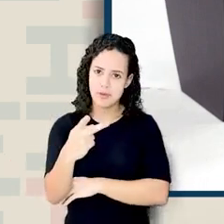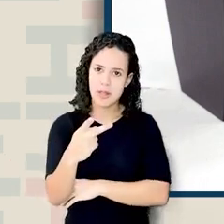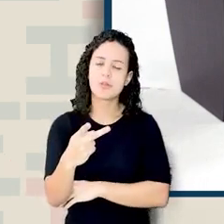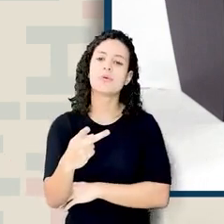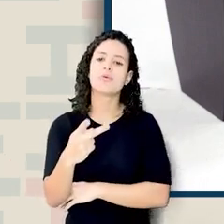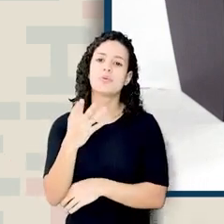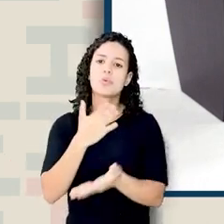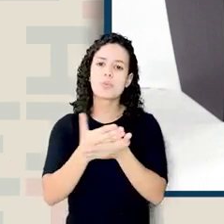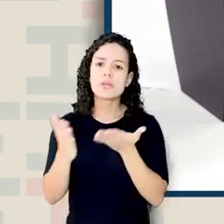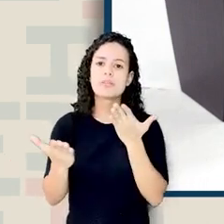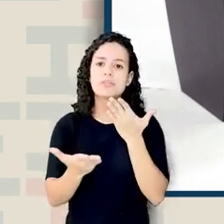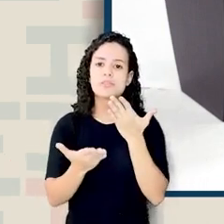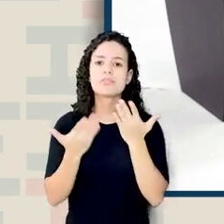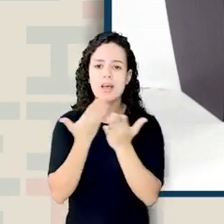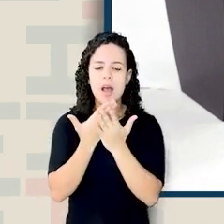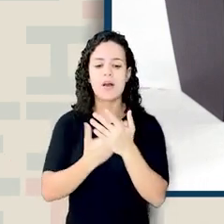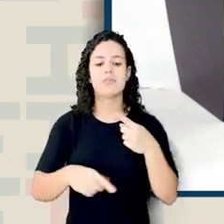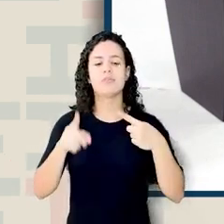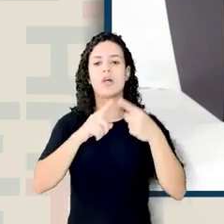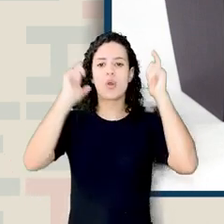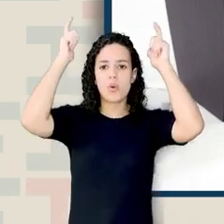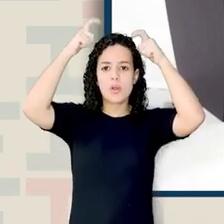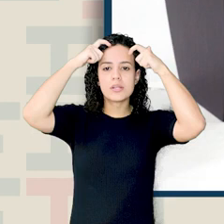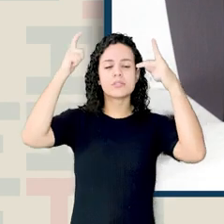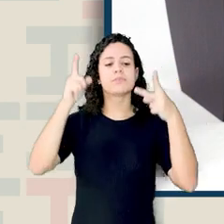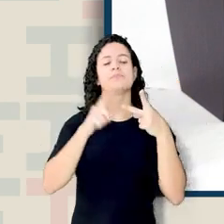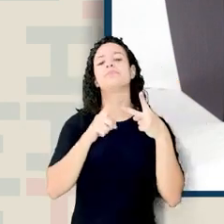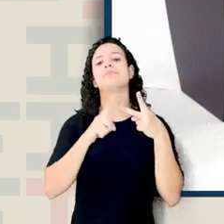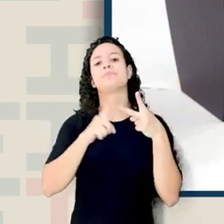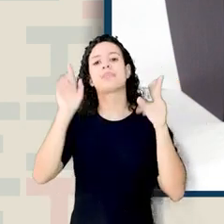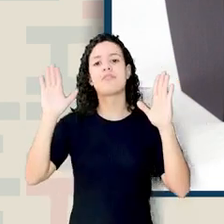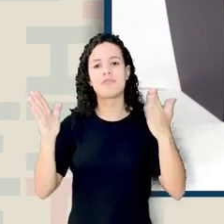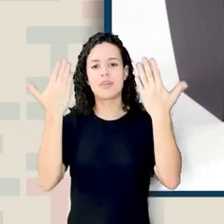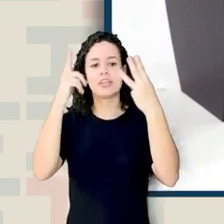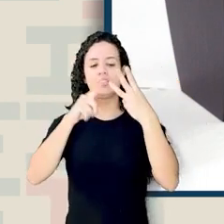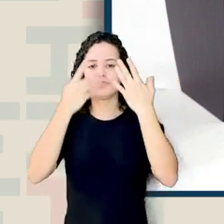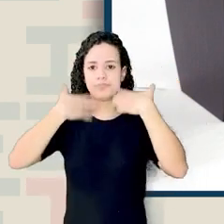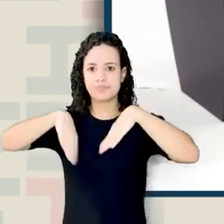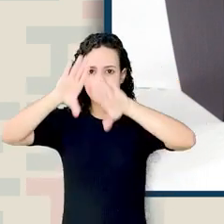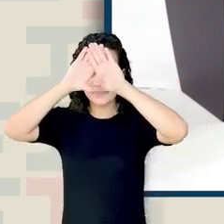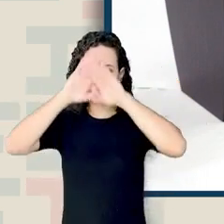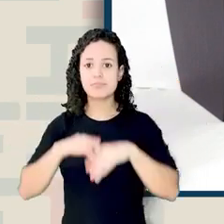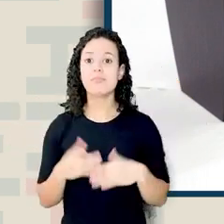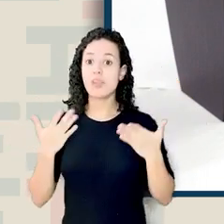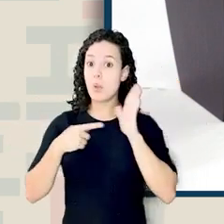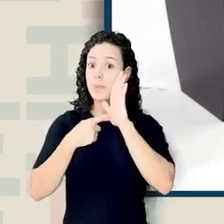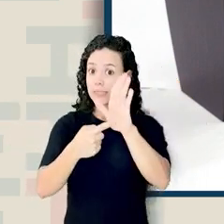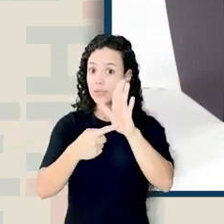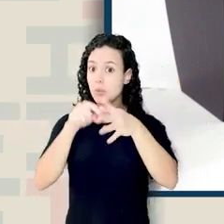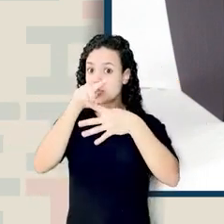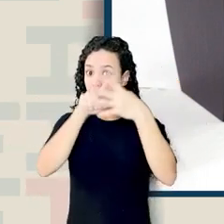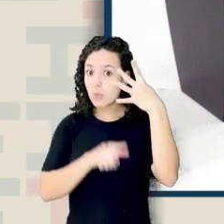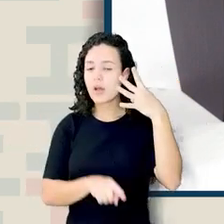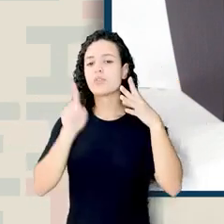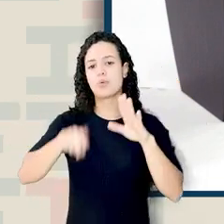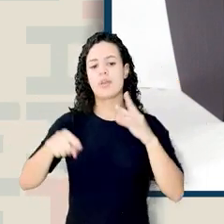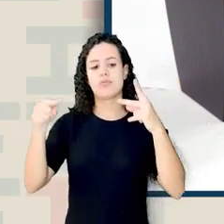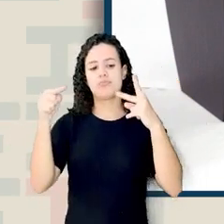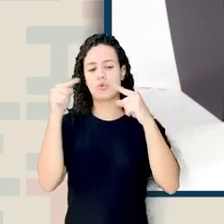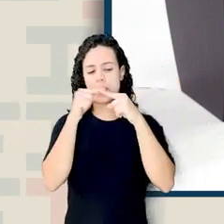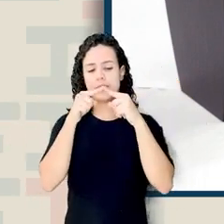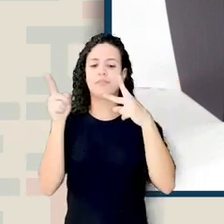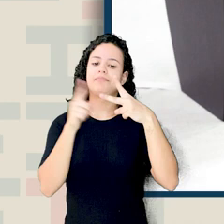aula. Toque de coroação, toque festivo e toque aos orixás. Então, esses daqui fazem referência aos toques